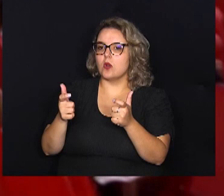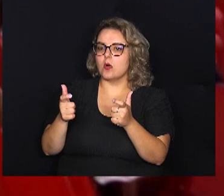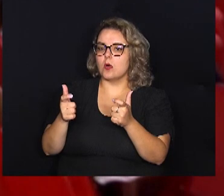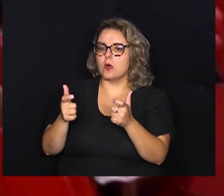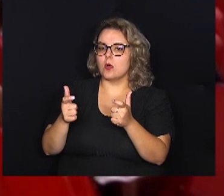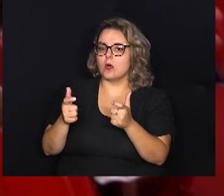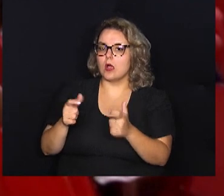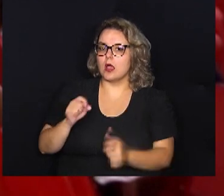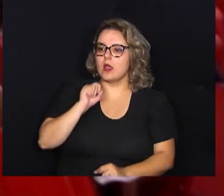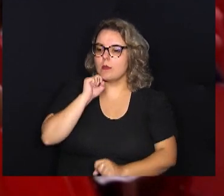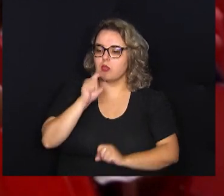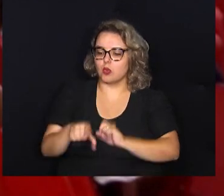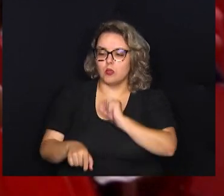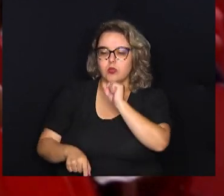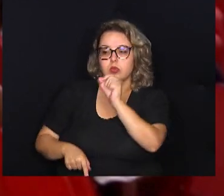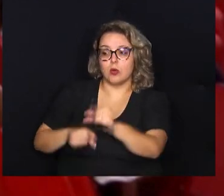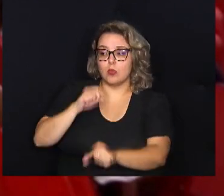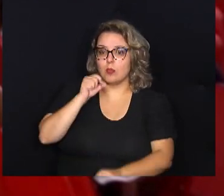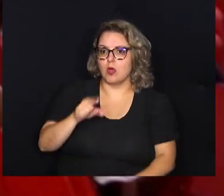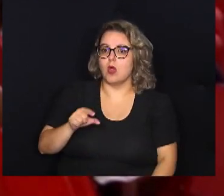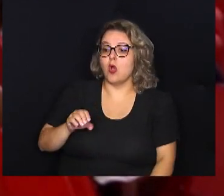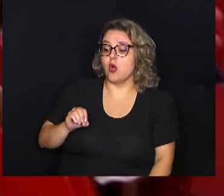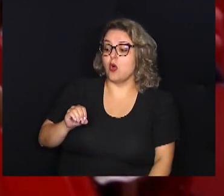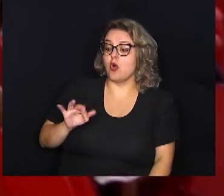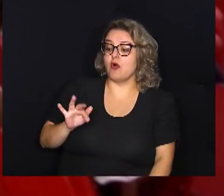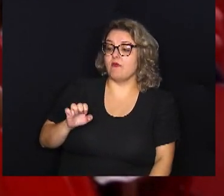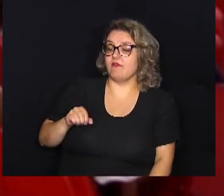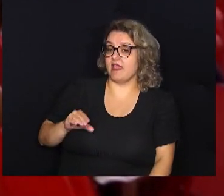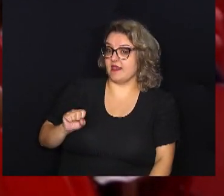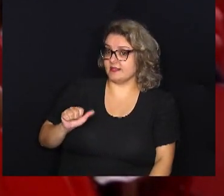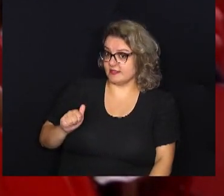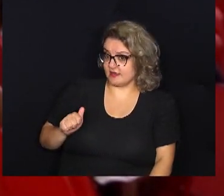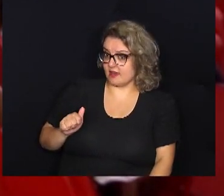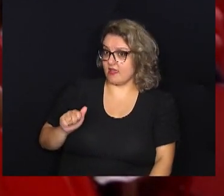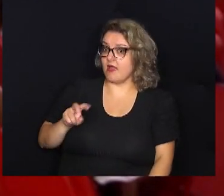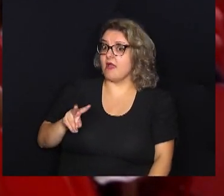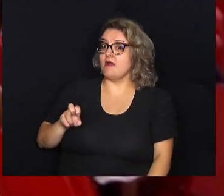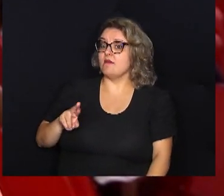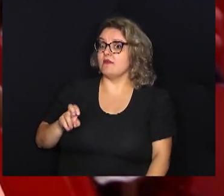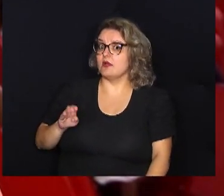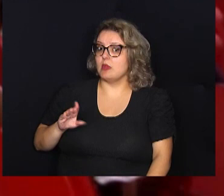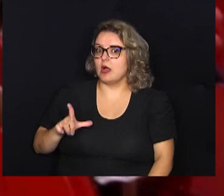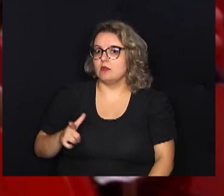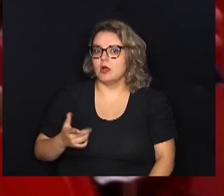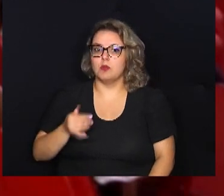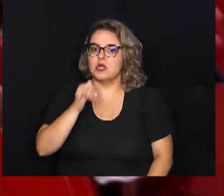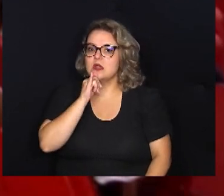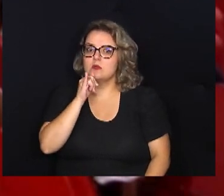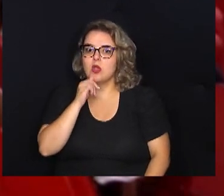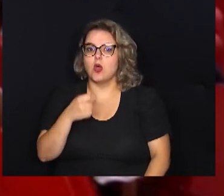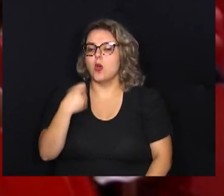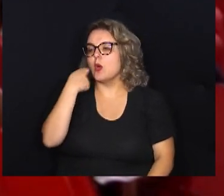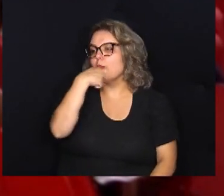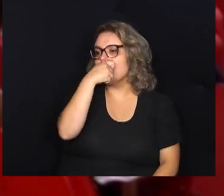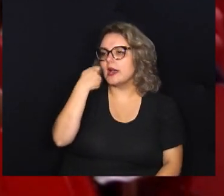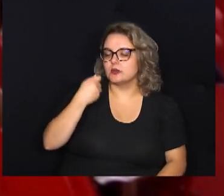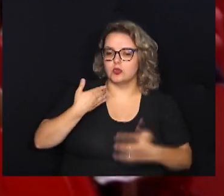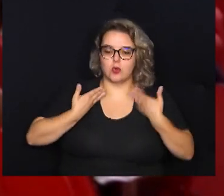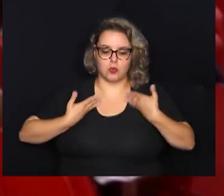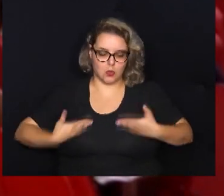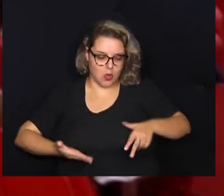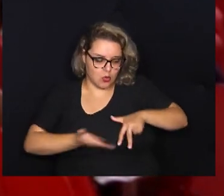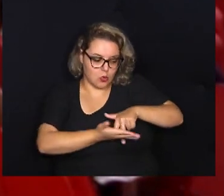ofensas verbais. Então, desde o não poder sair com um batom, com um vestido, com uma cor